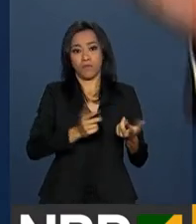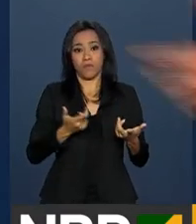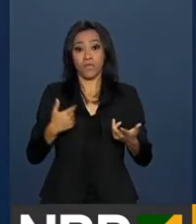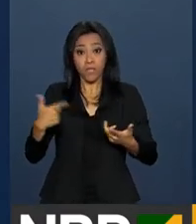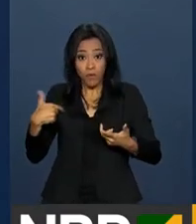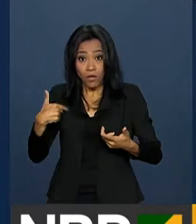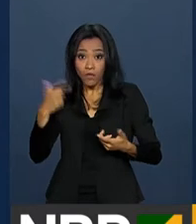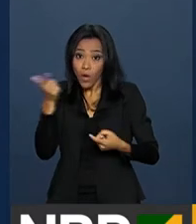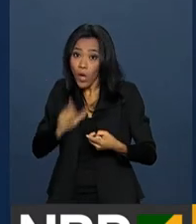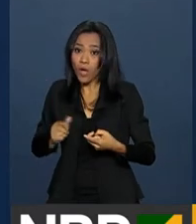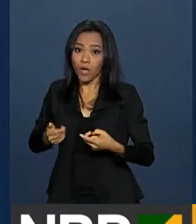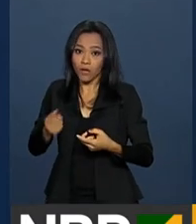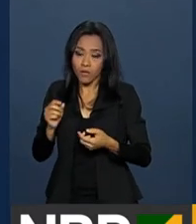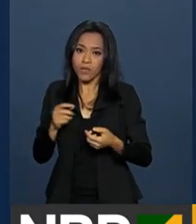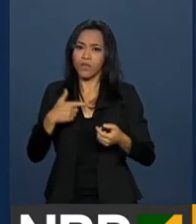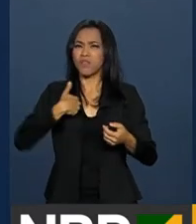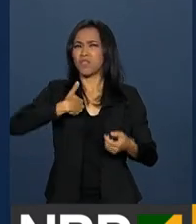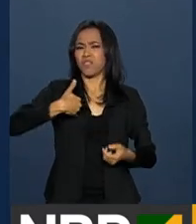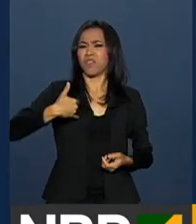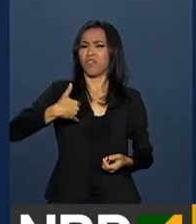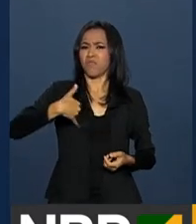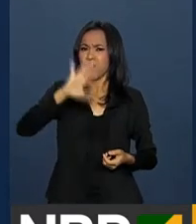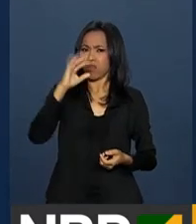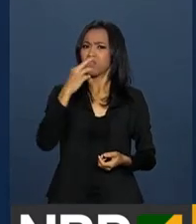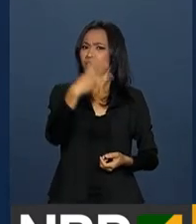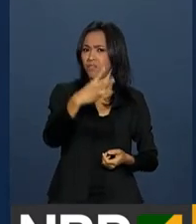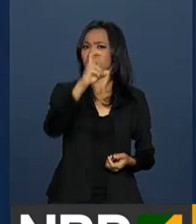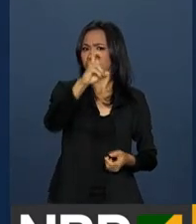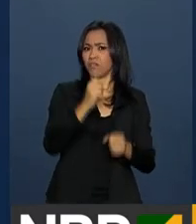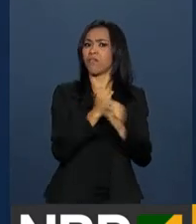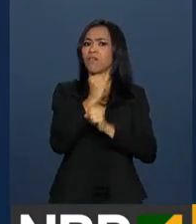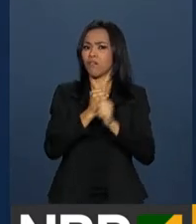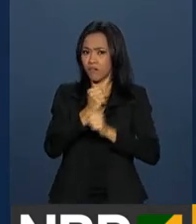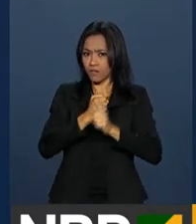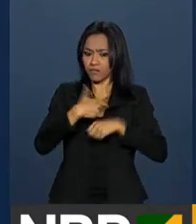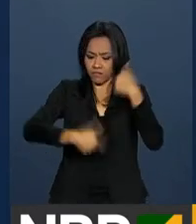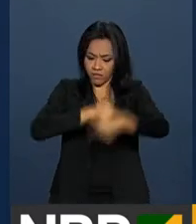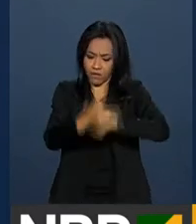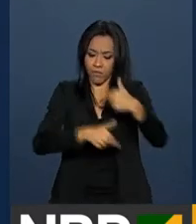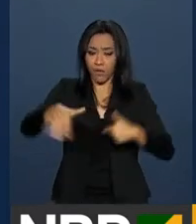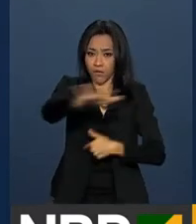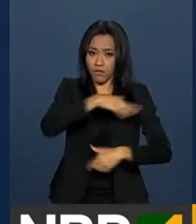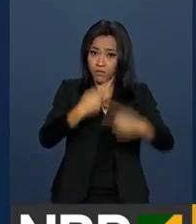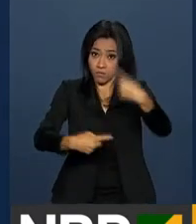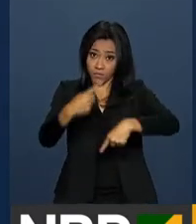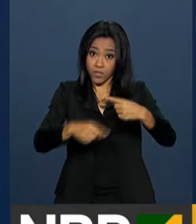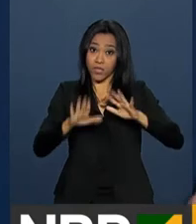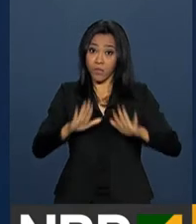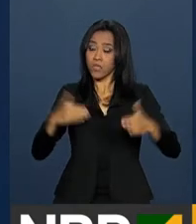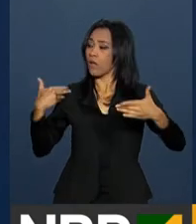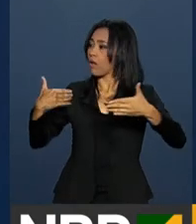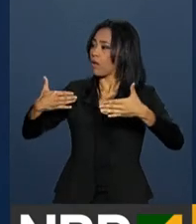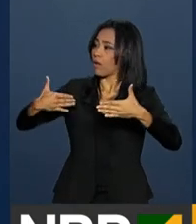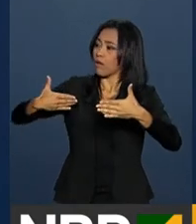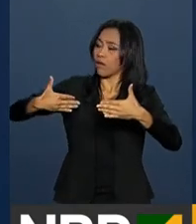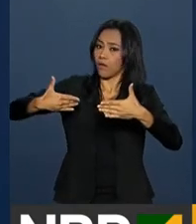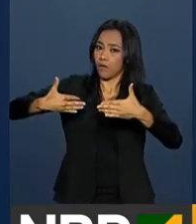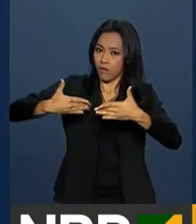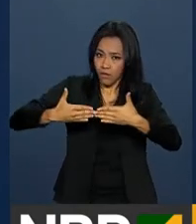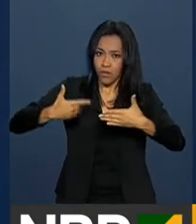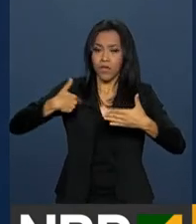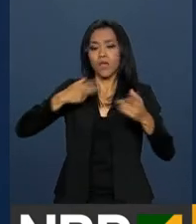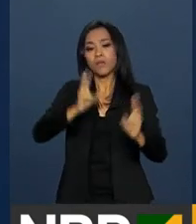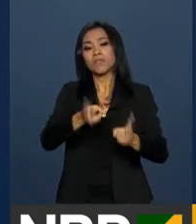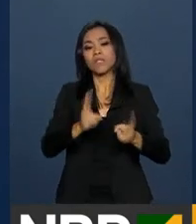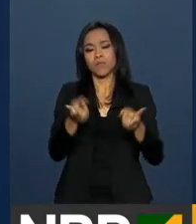nós todos, muita estrada. Eu tenho mais de 35 anos de estrada política, graças a Deus. Mas, ao longo do tempo, eu sempre percebi, eu